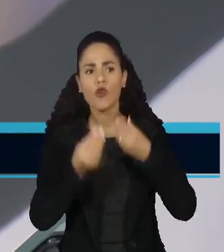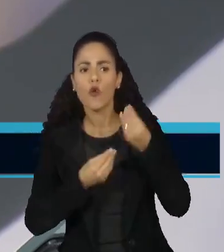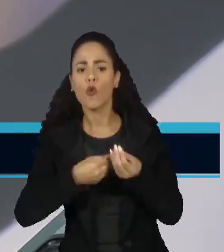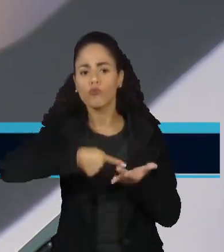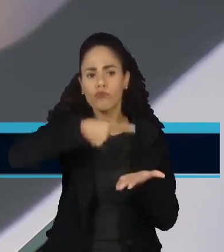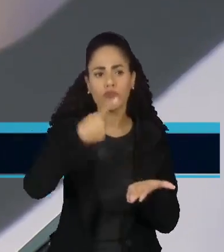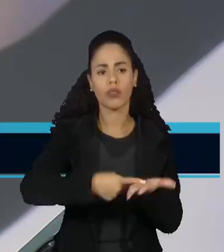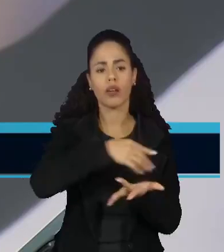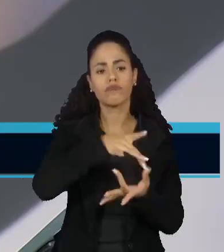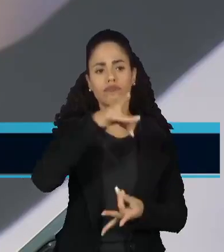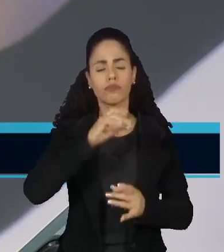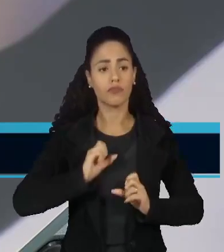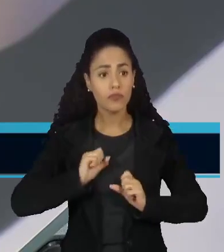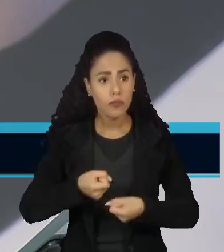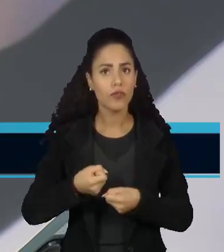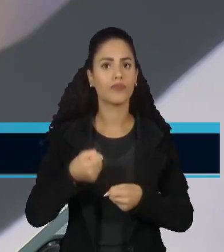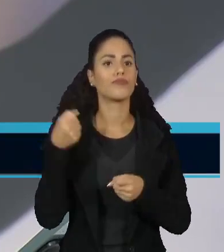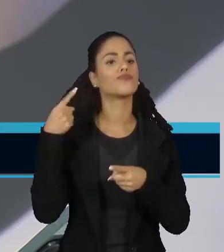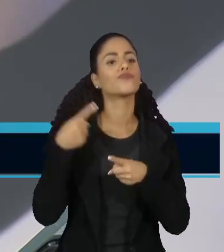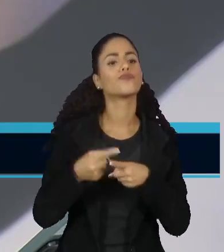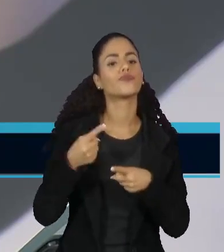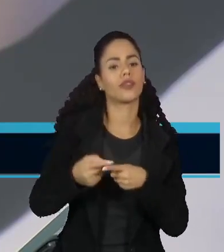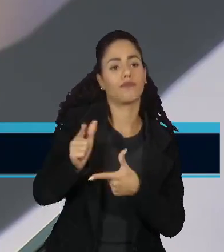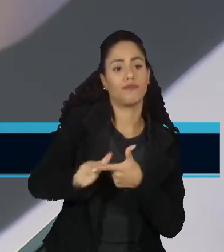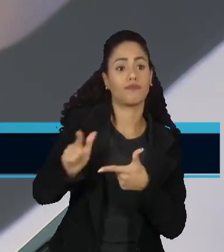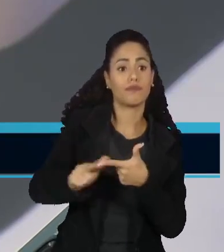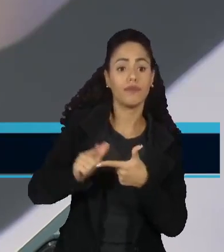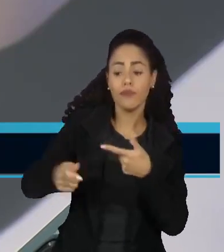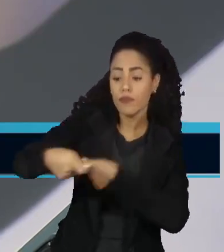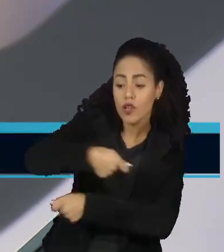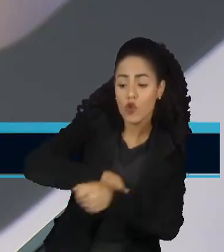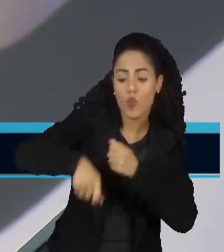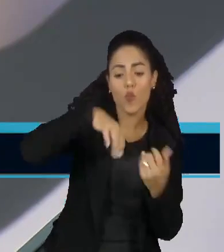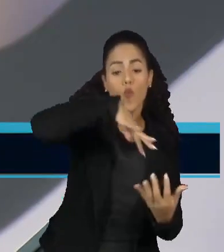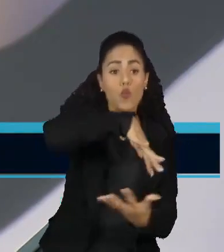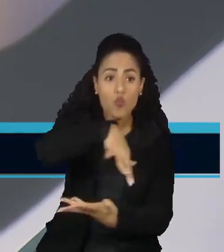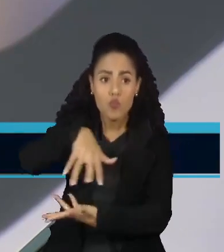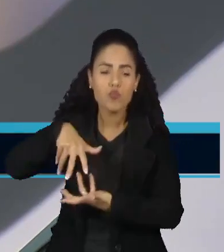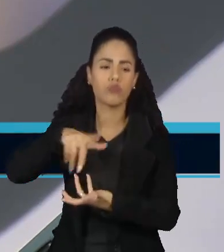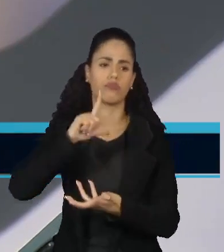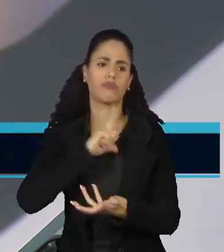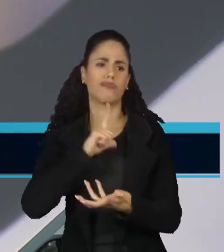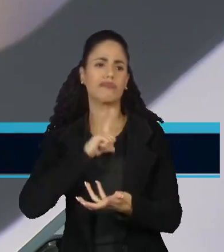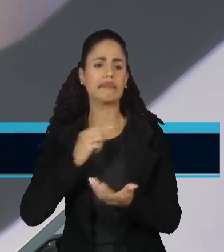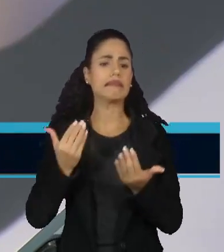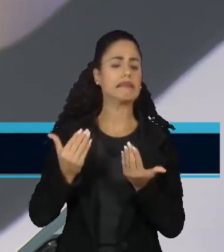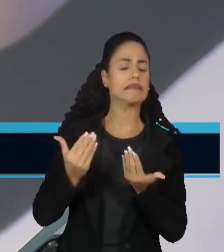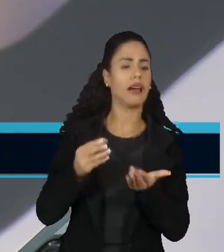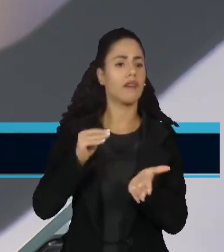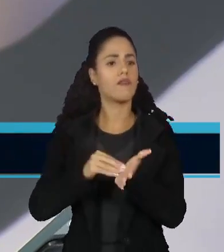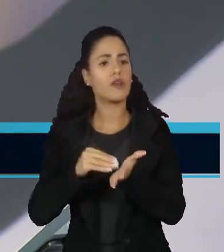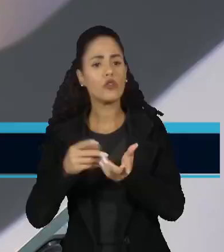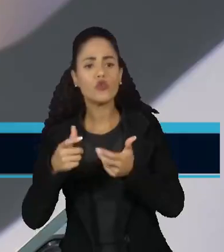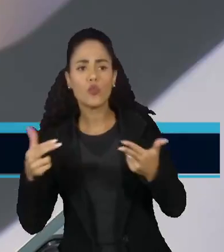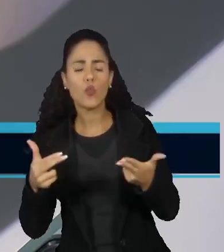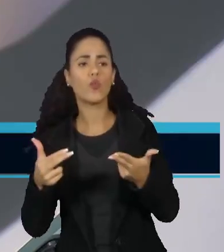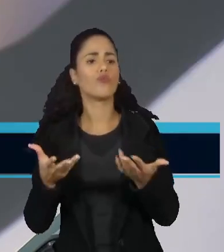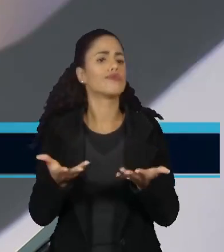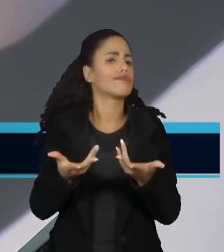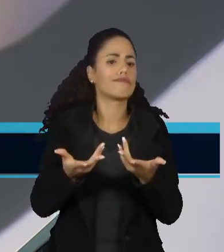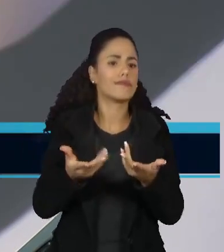congregar forças, né? Você tem um grande problema na economia mundial de incerteza, de insegurança,